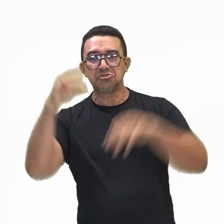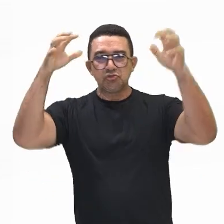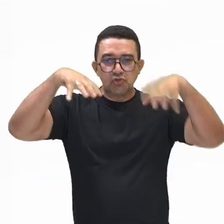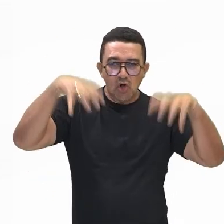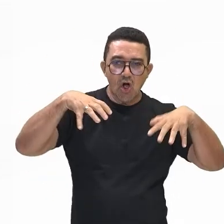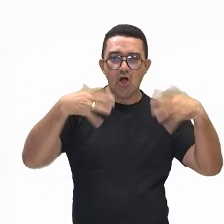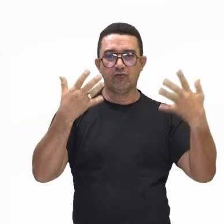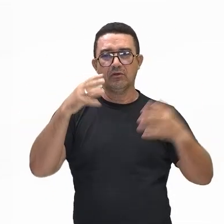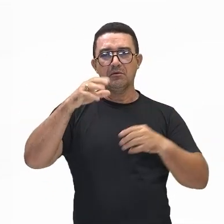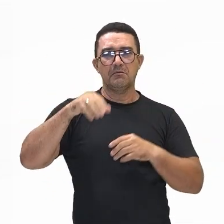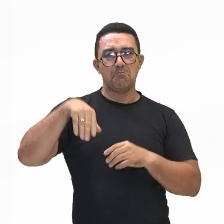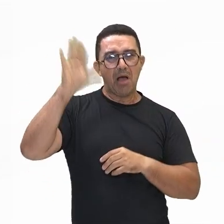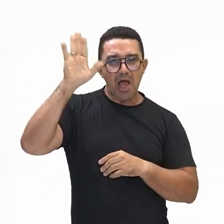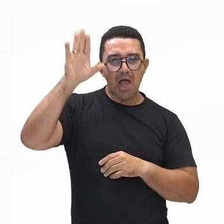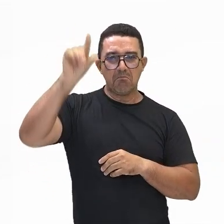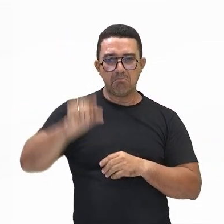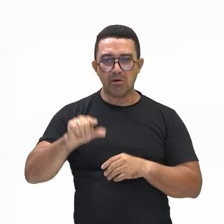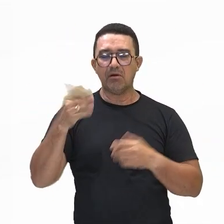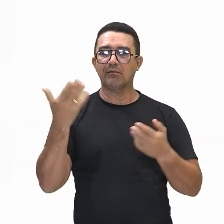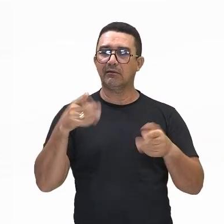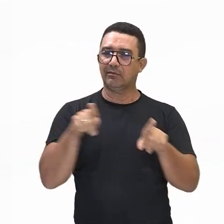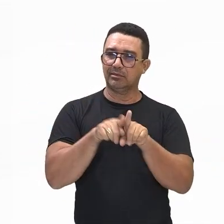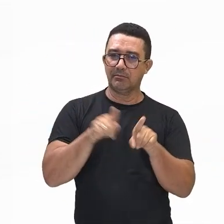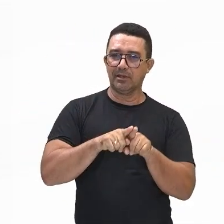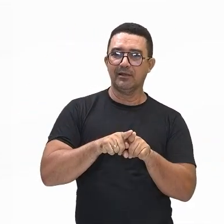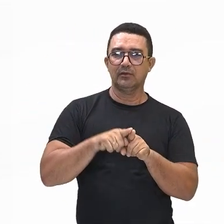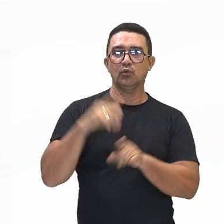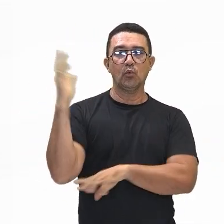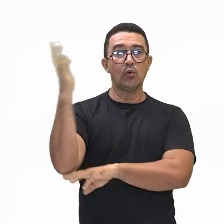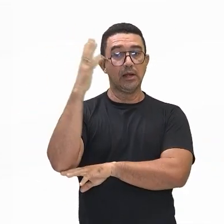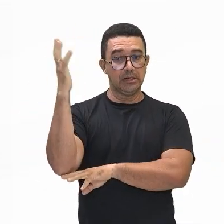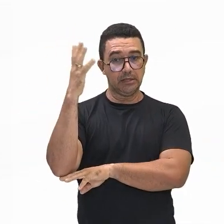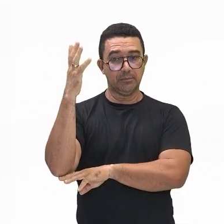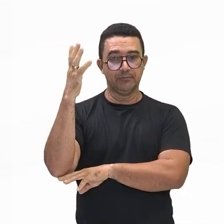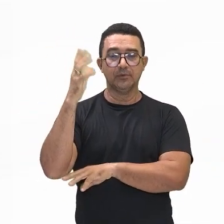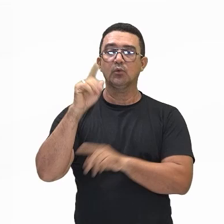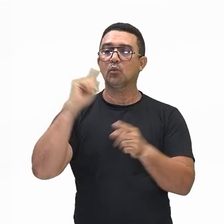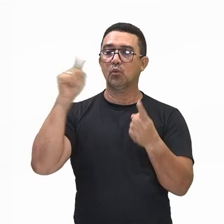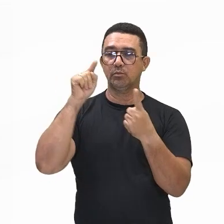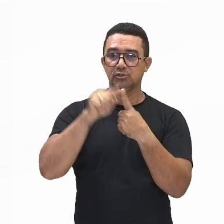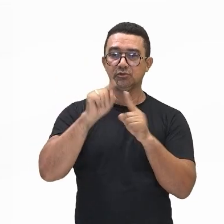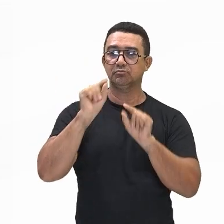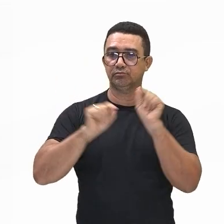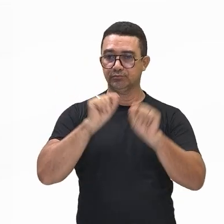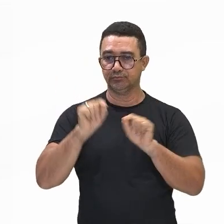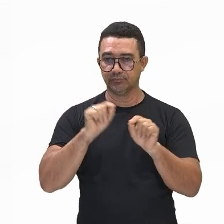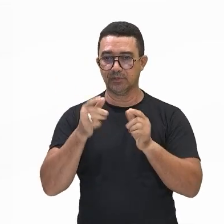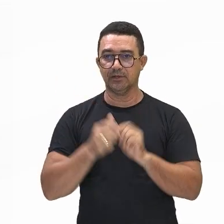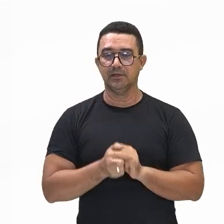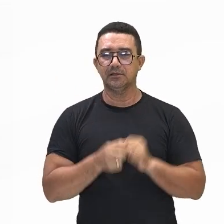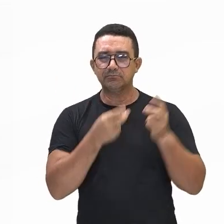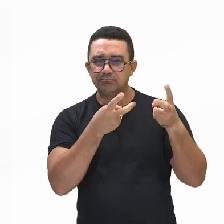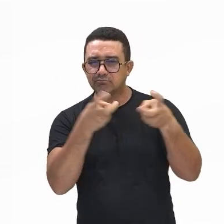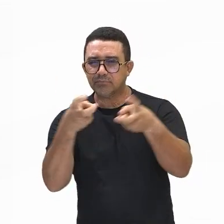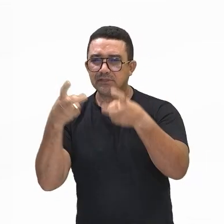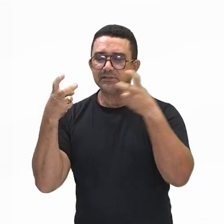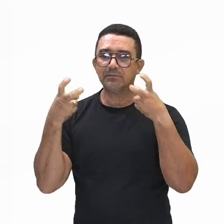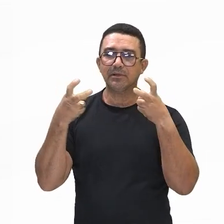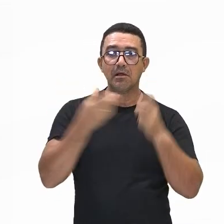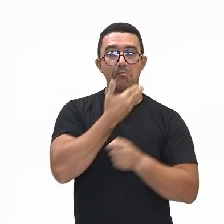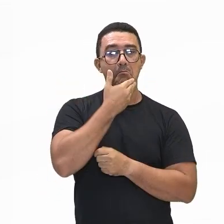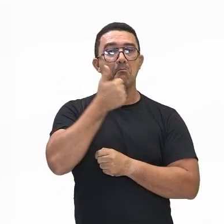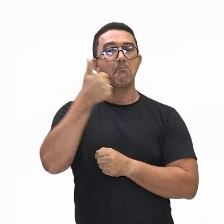determinado local, e também a parte da climatologia. Isso com o objetivo de quê? De identificar as